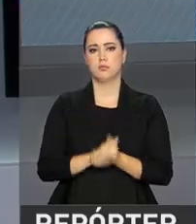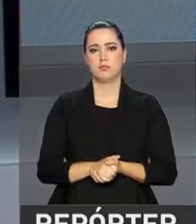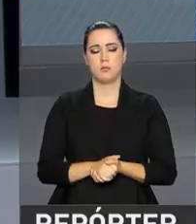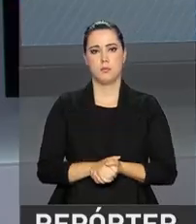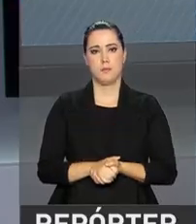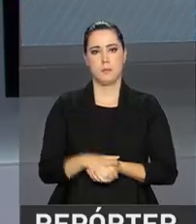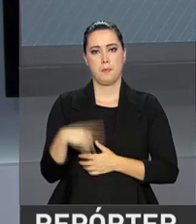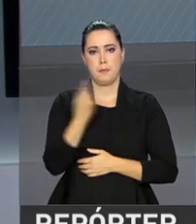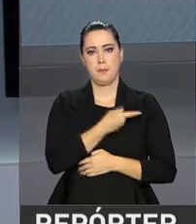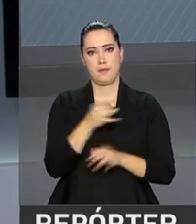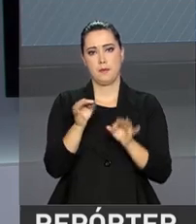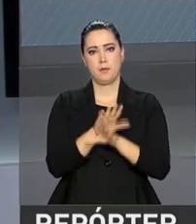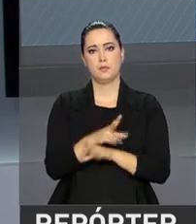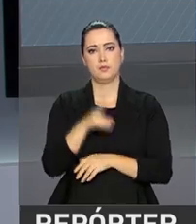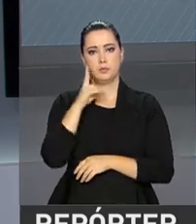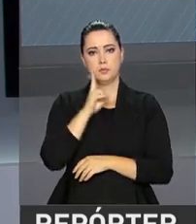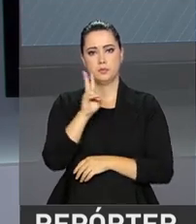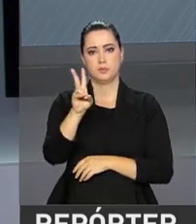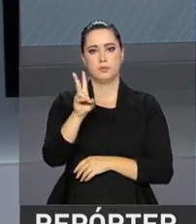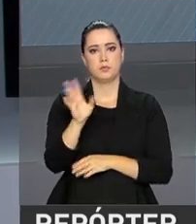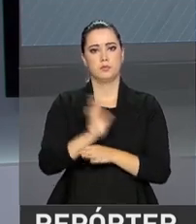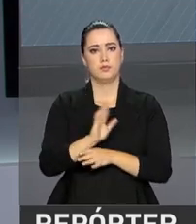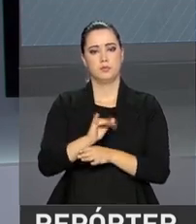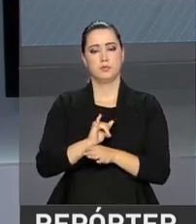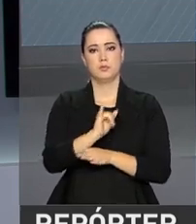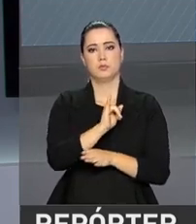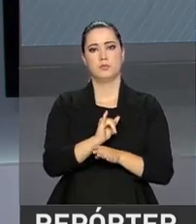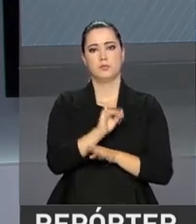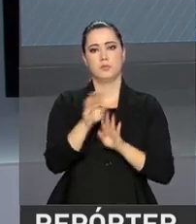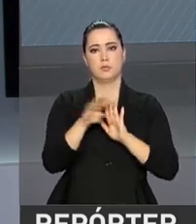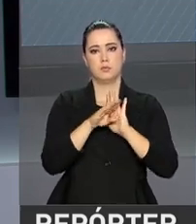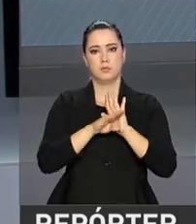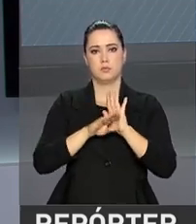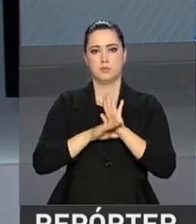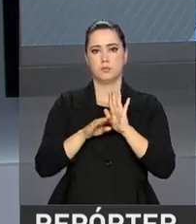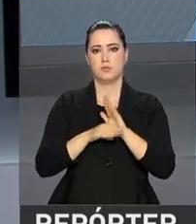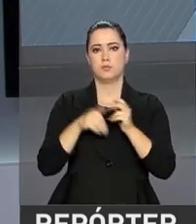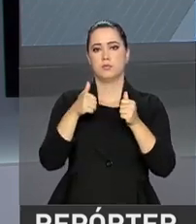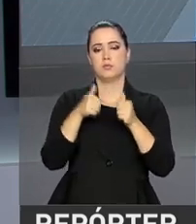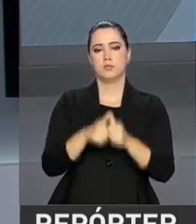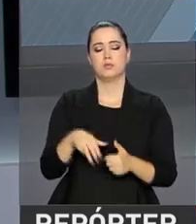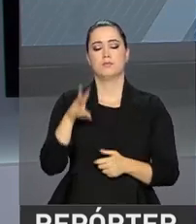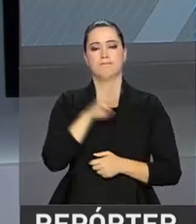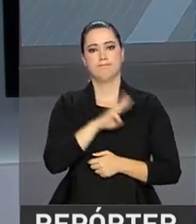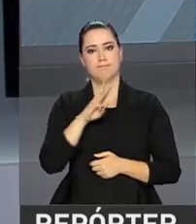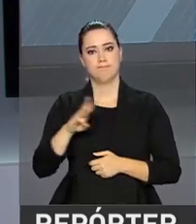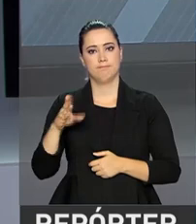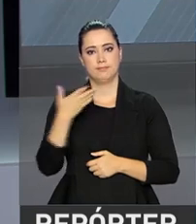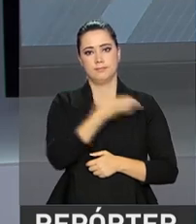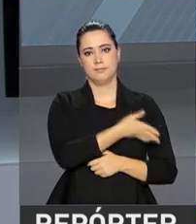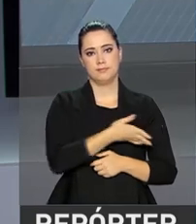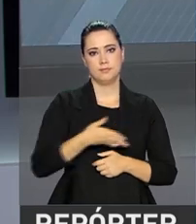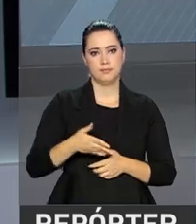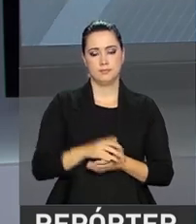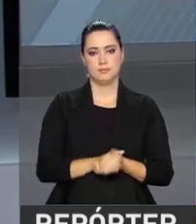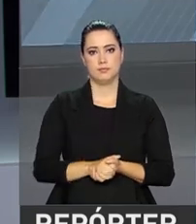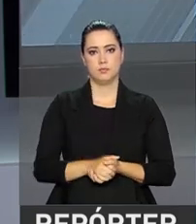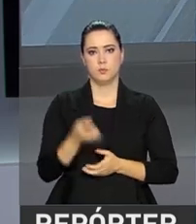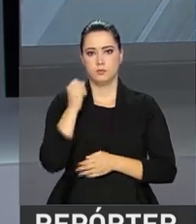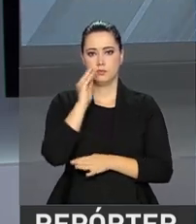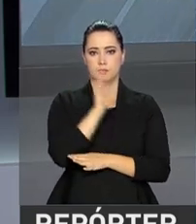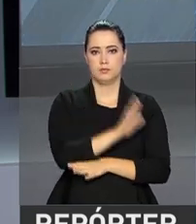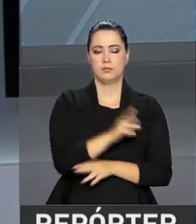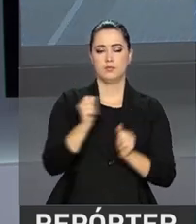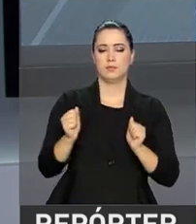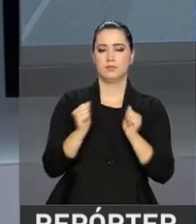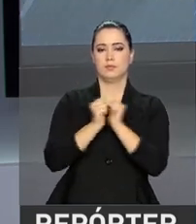nós ficamos por aqui você pode rever as reportagens no youtube e toda a nossa programação também está na página da nbr uma